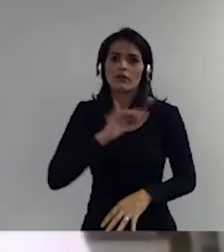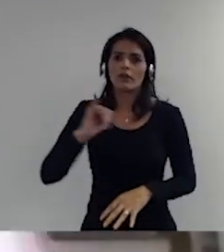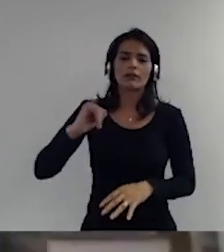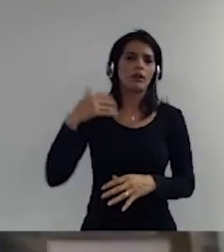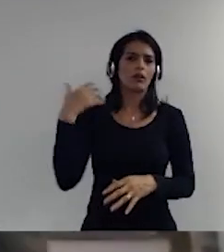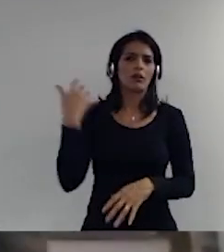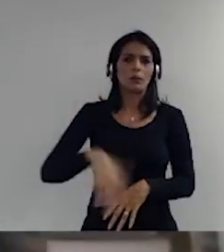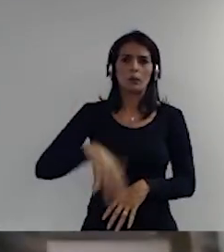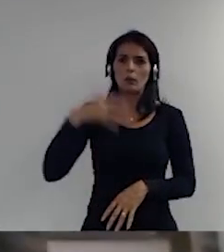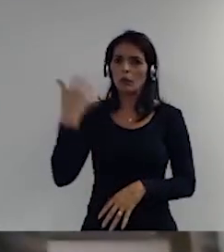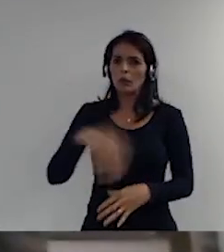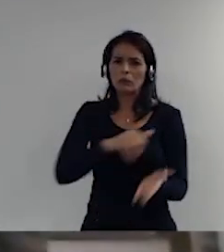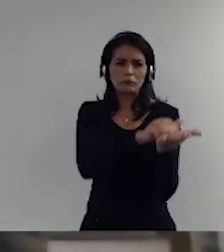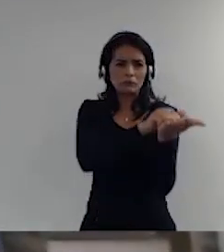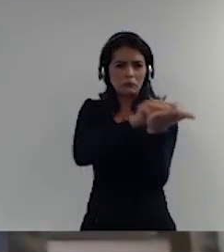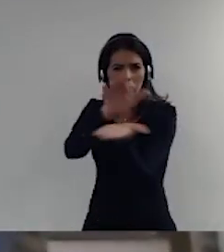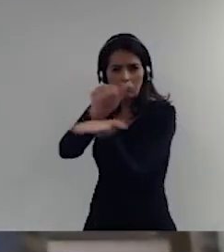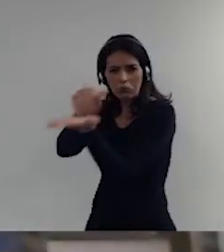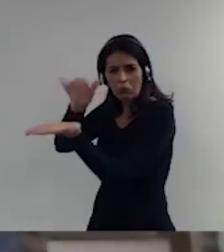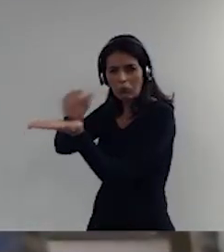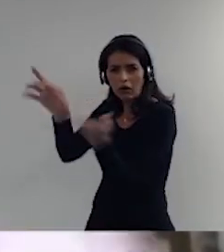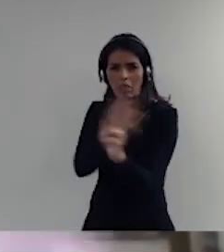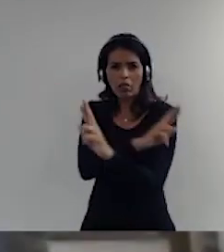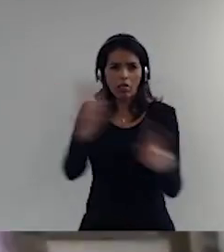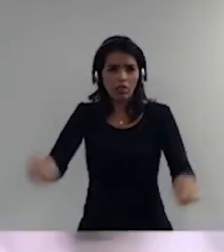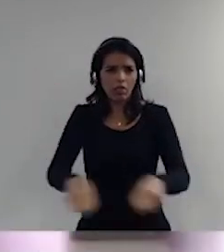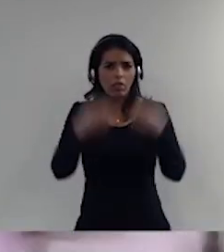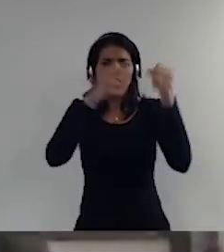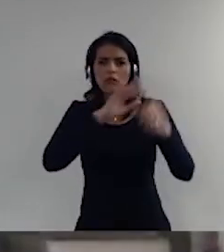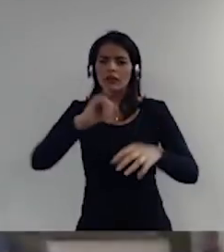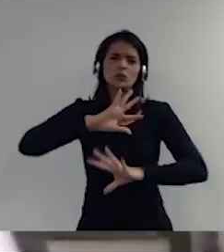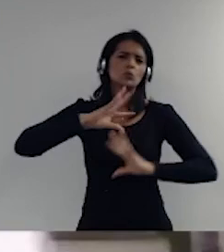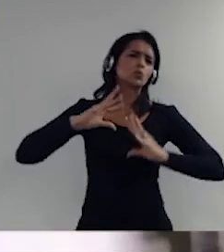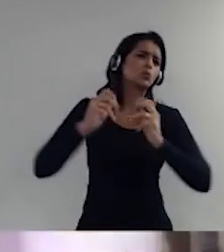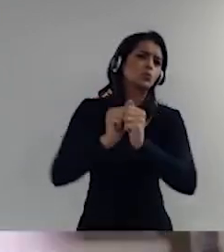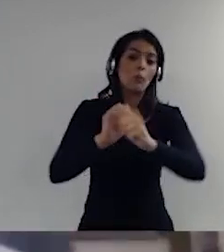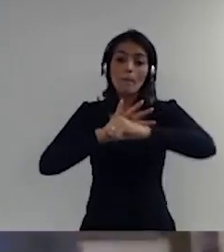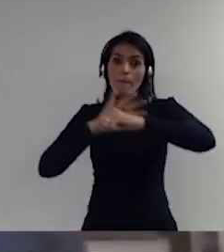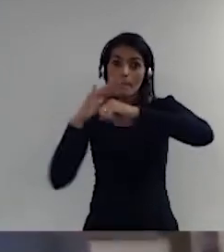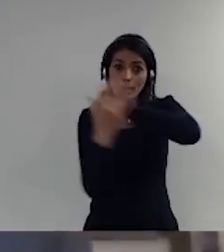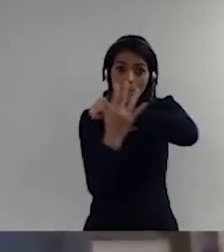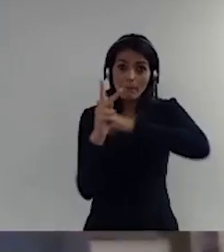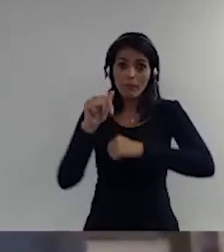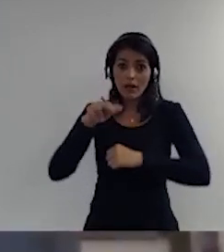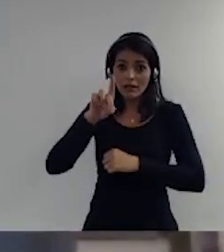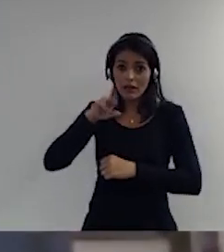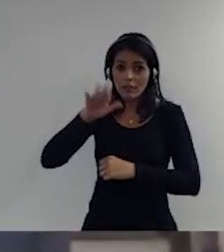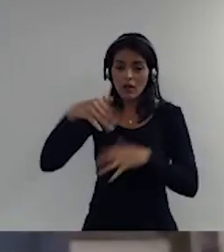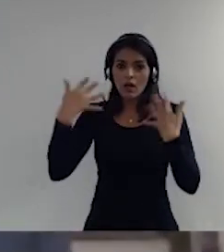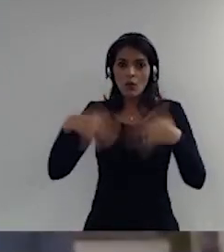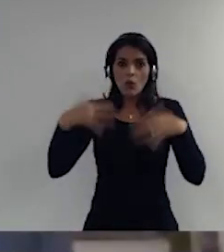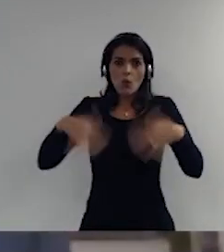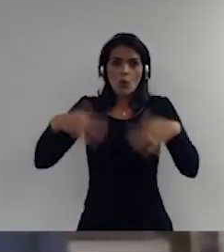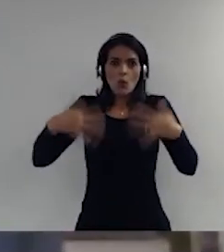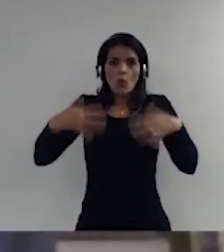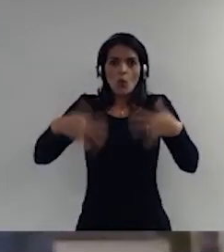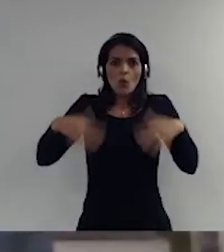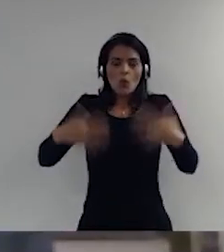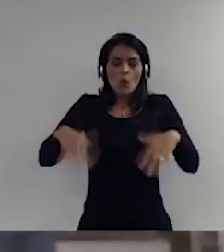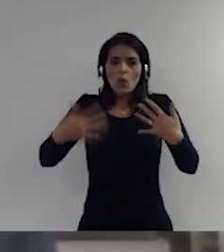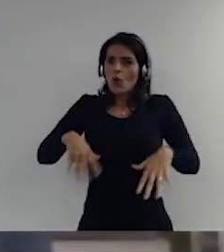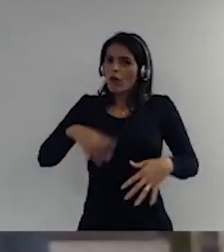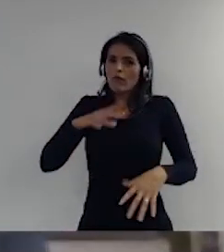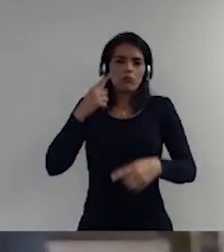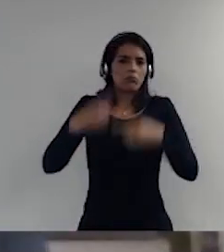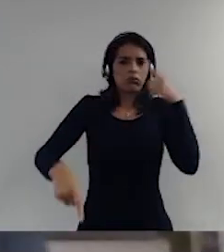força exonerativa de relações, chegou-se a falar de tudo. A pandemia era uma ameaça terrível sobre a continuidade